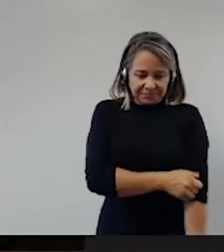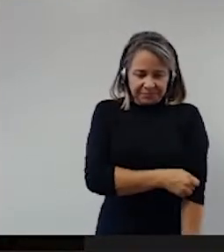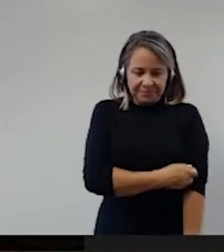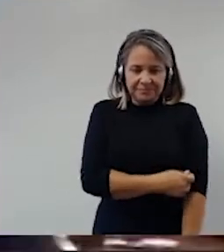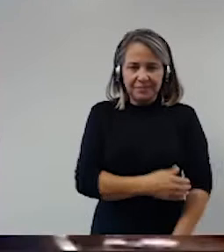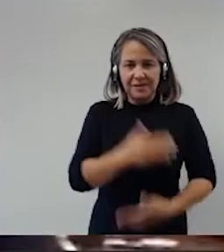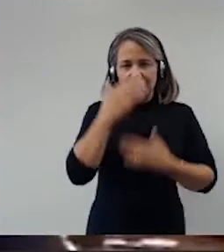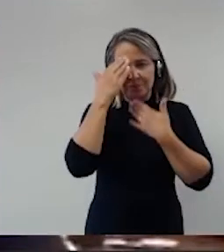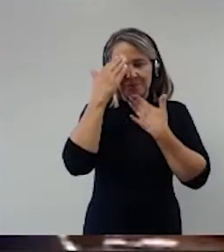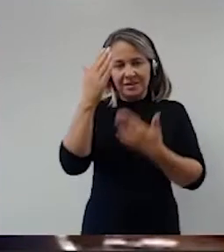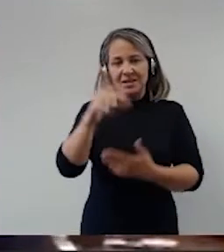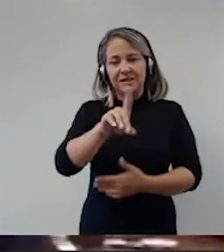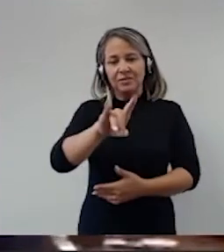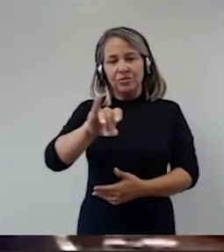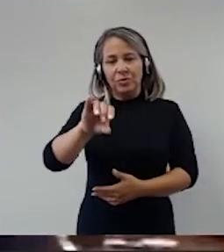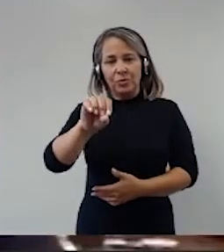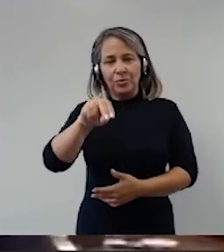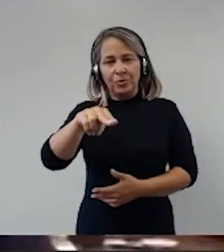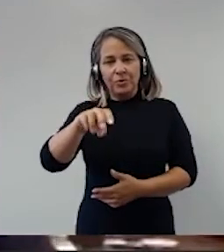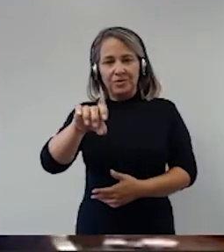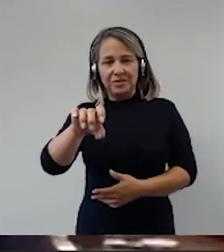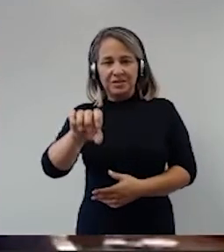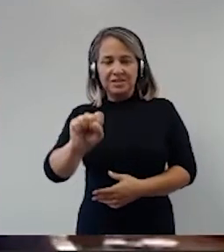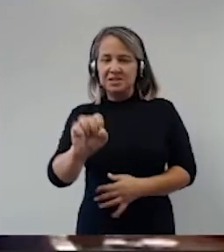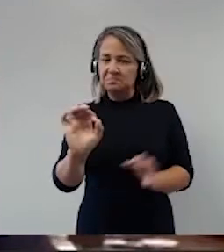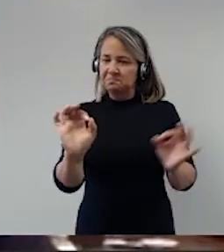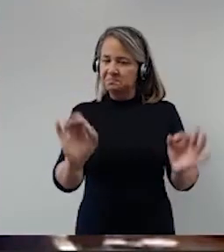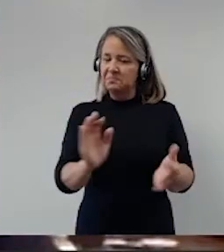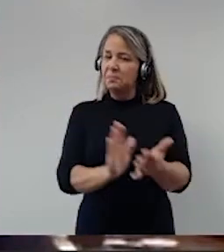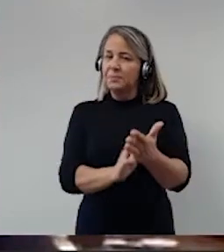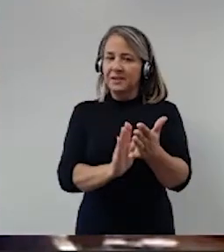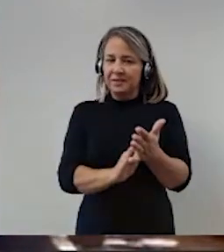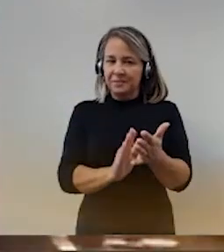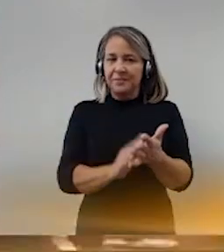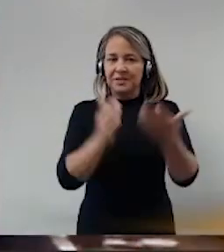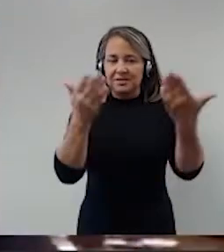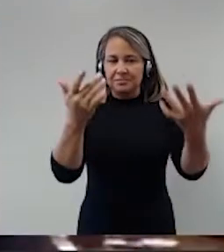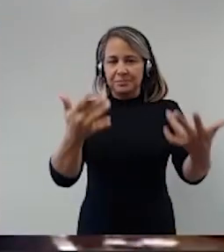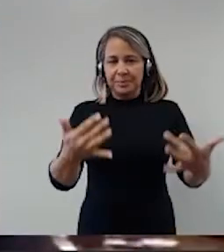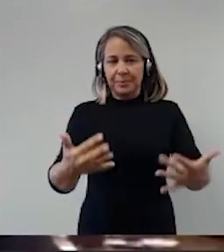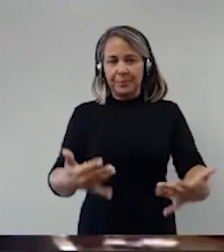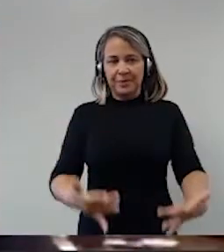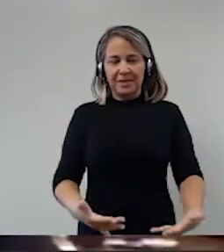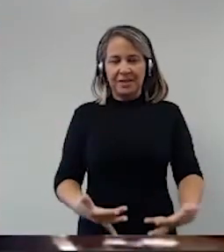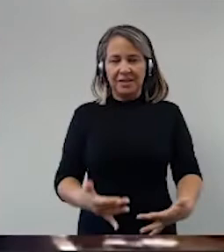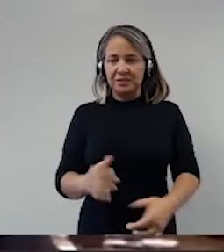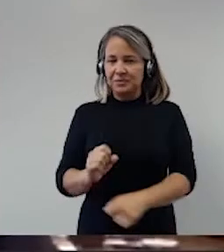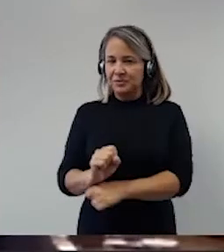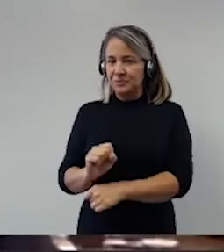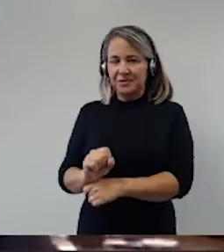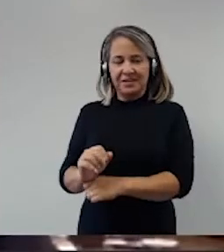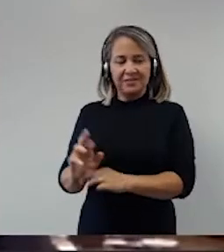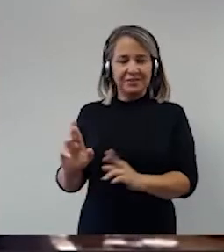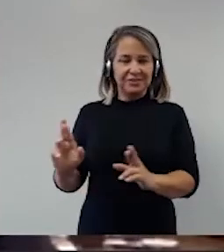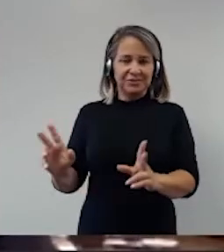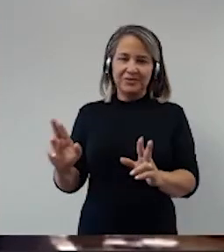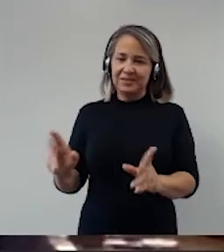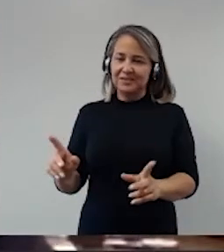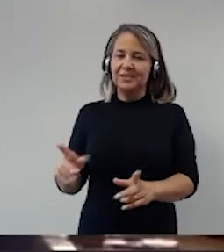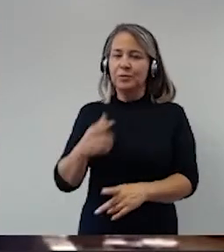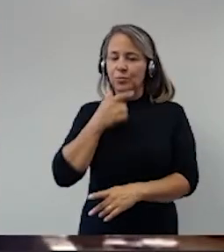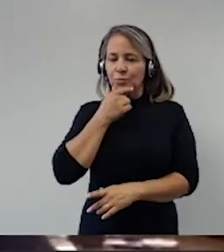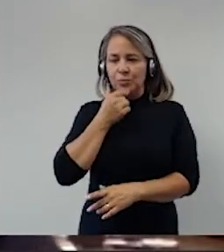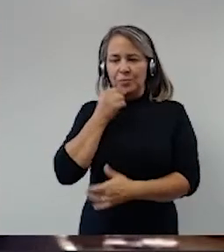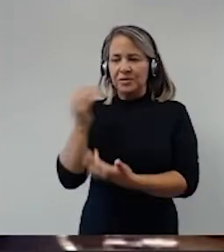Muito obrigado, Jones. Parabéns, excelentes as suas colocações. Não esperava que fosse diferente, vindo de você, um brilhante